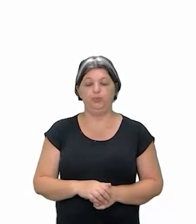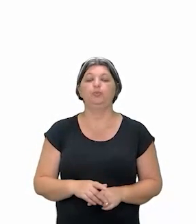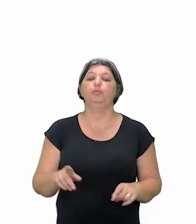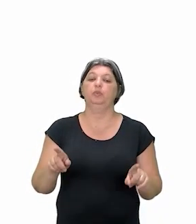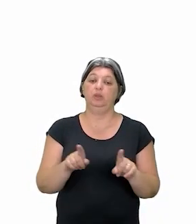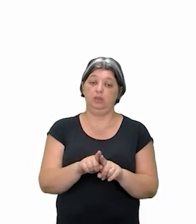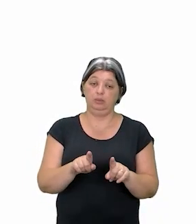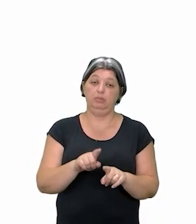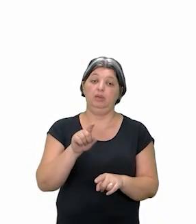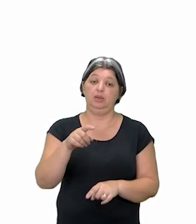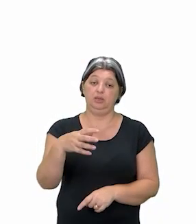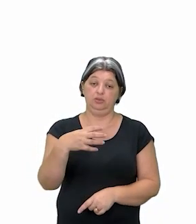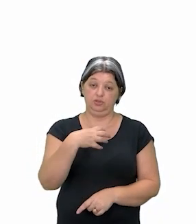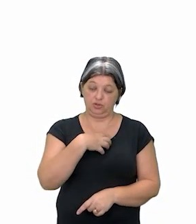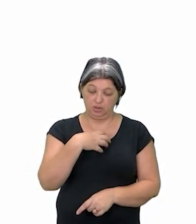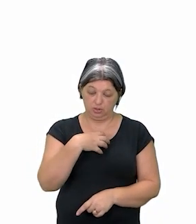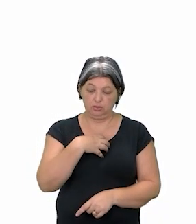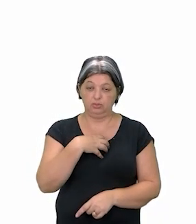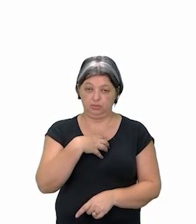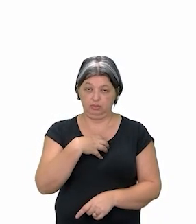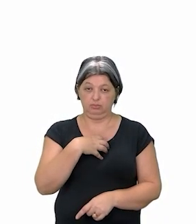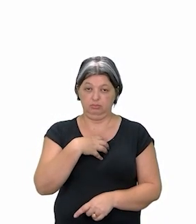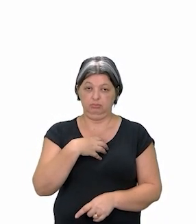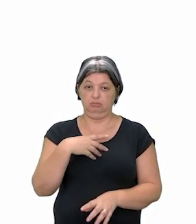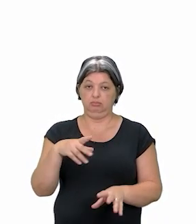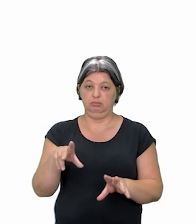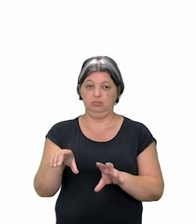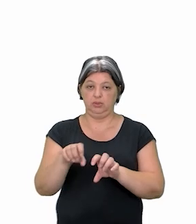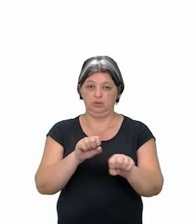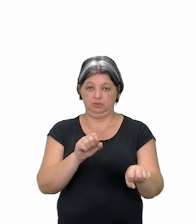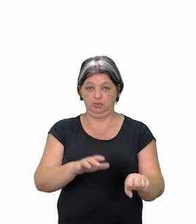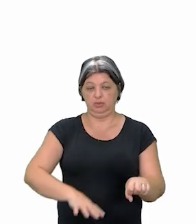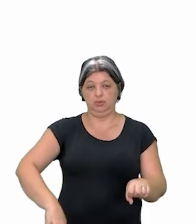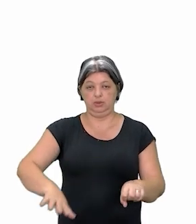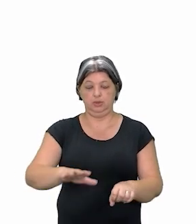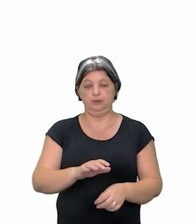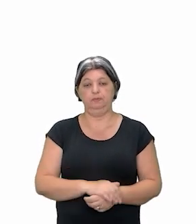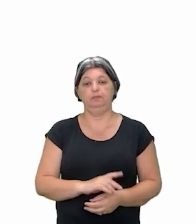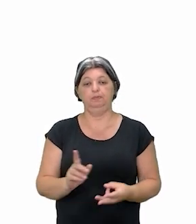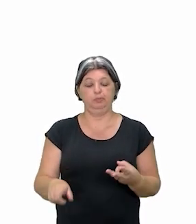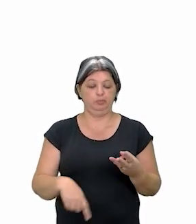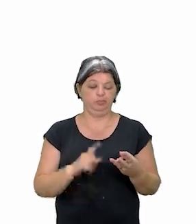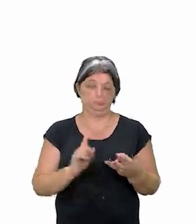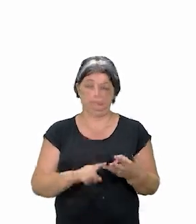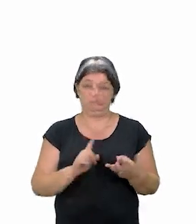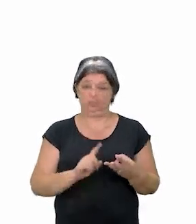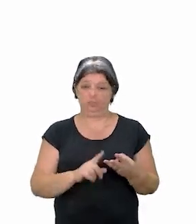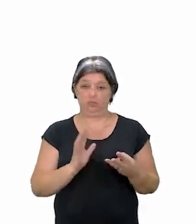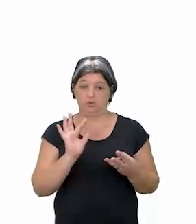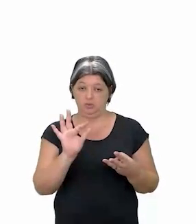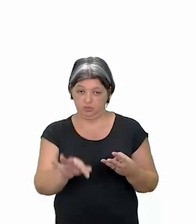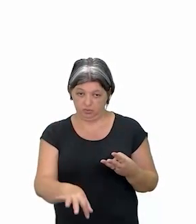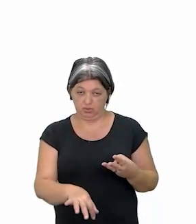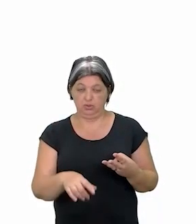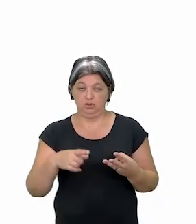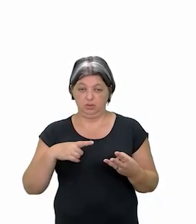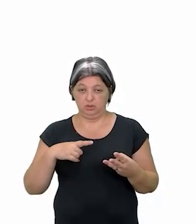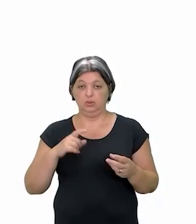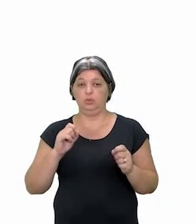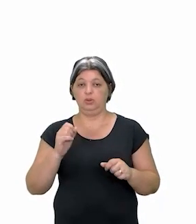uma forma da gente ter uma avaliação formativa, tudo bem? E aí, por fim, a gente chega na